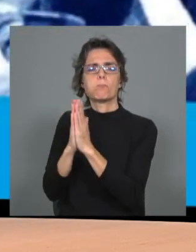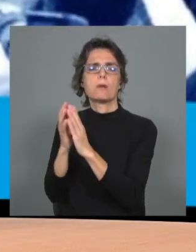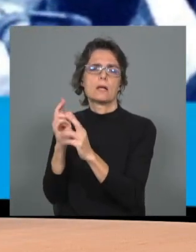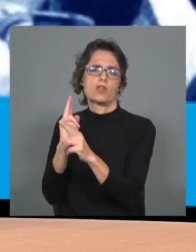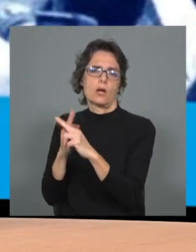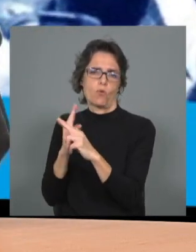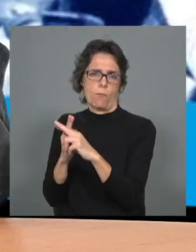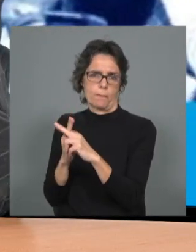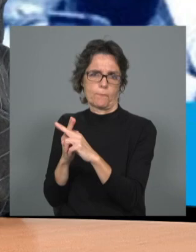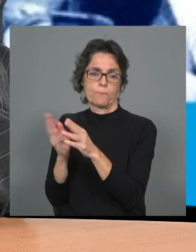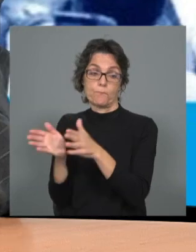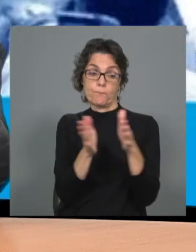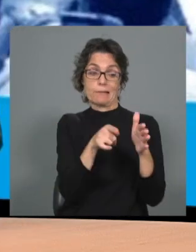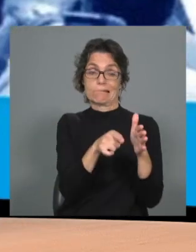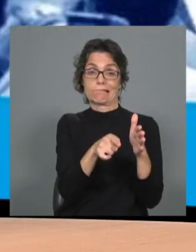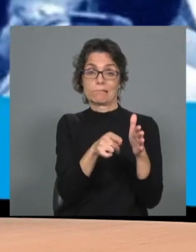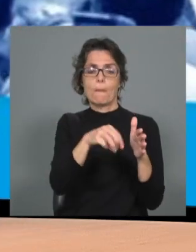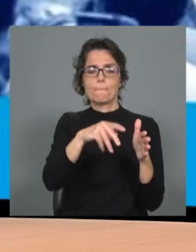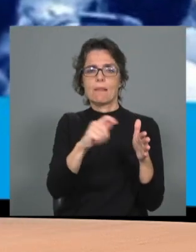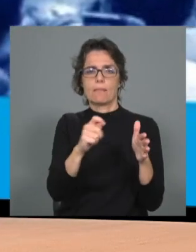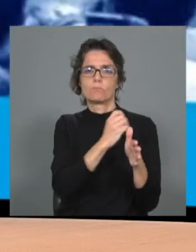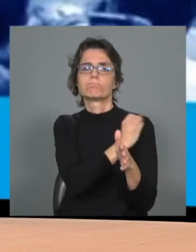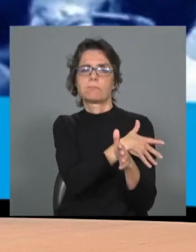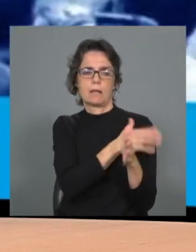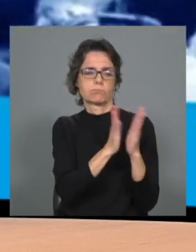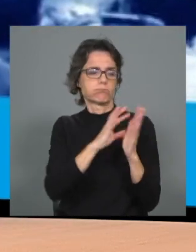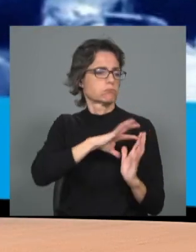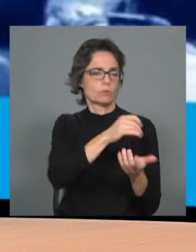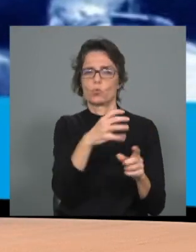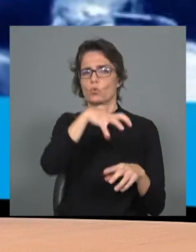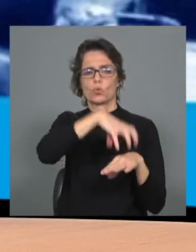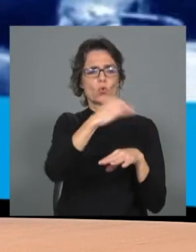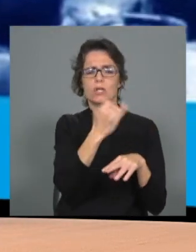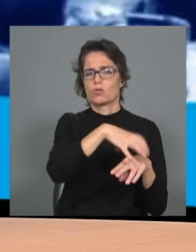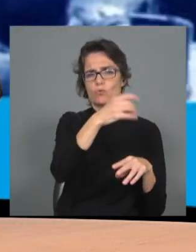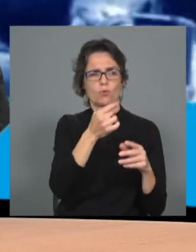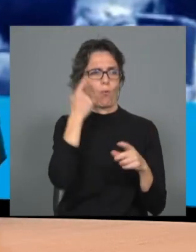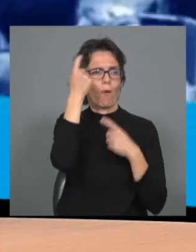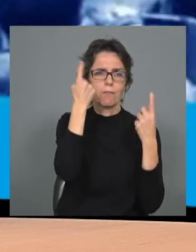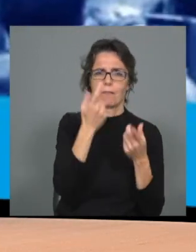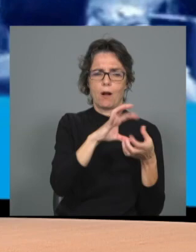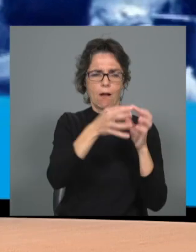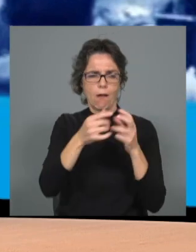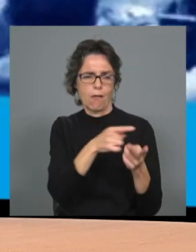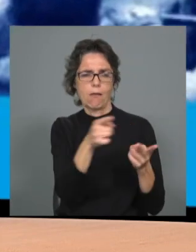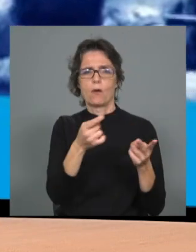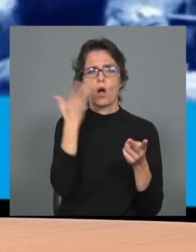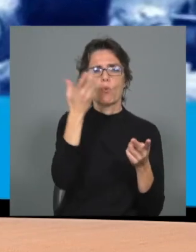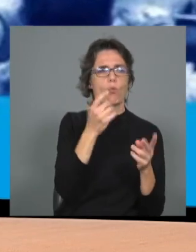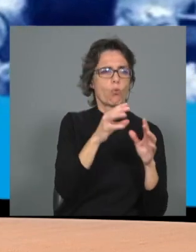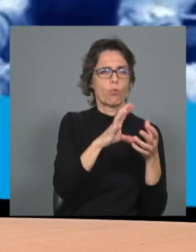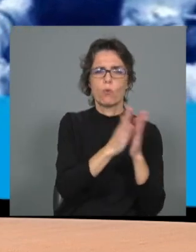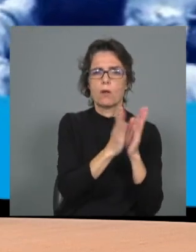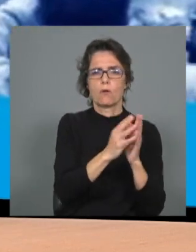Mateus é o mundo palestinense. E, portanto, as instituições, o pensamento, a cultura religiosa, a